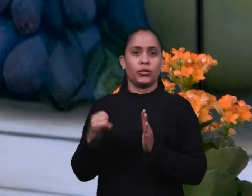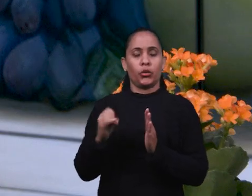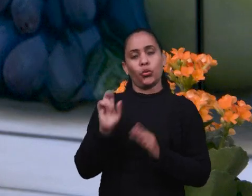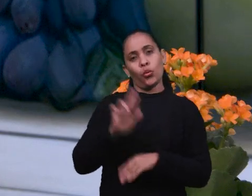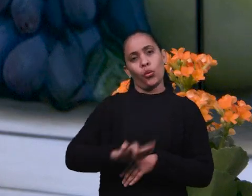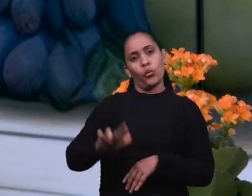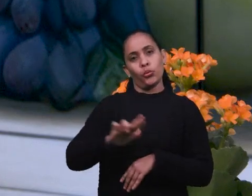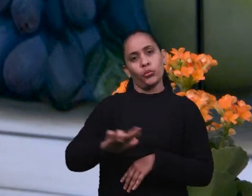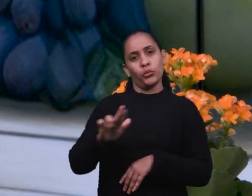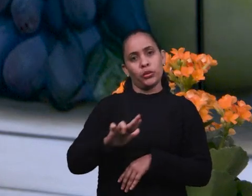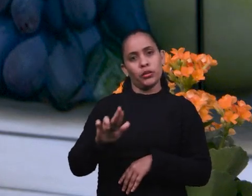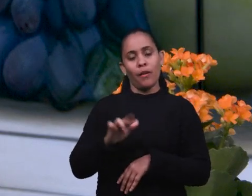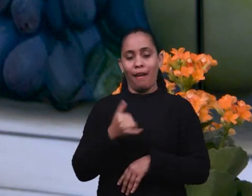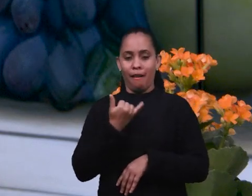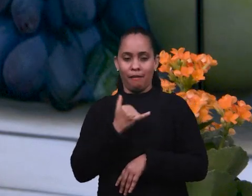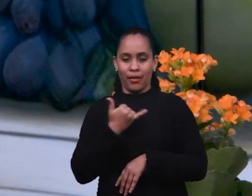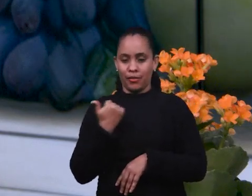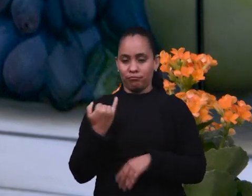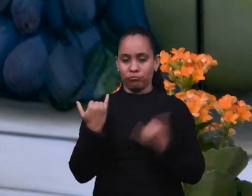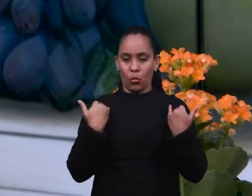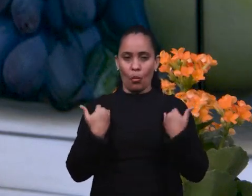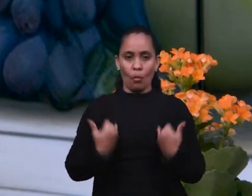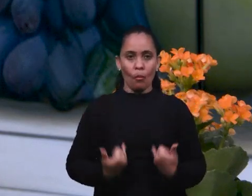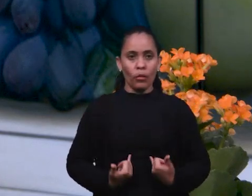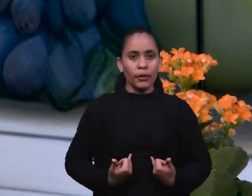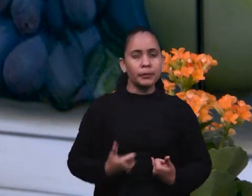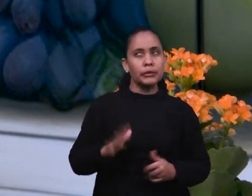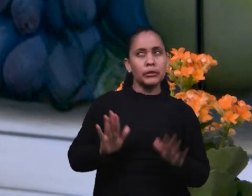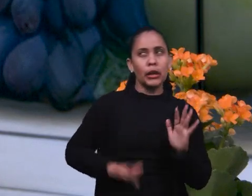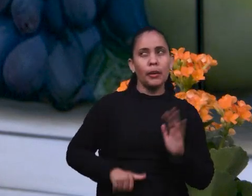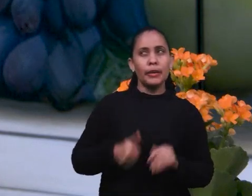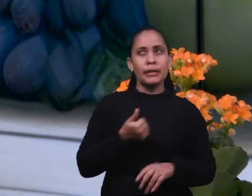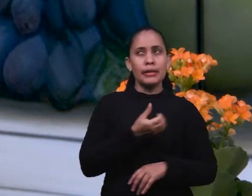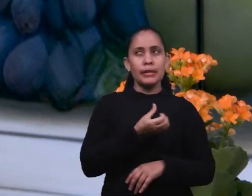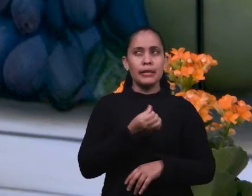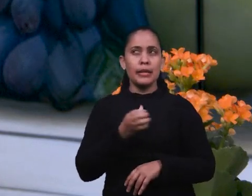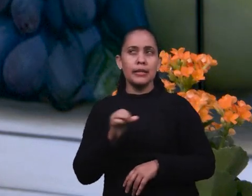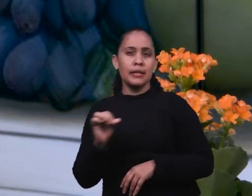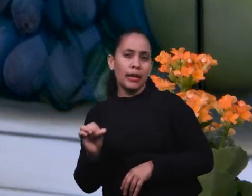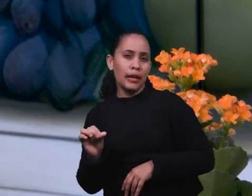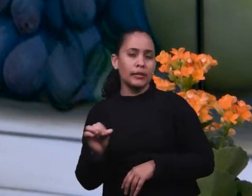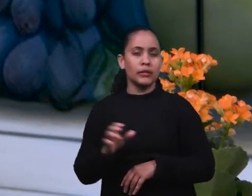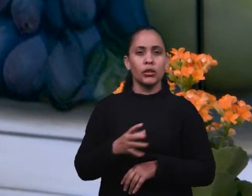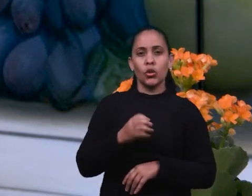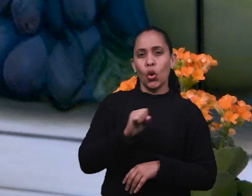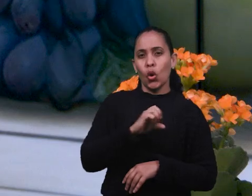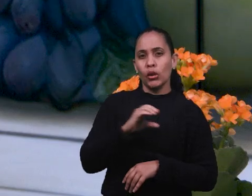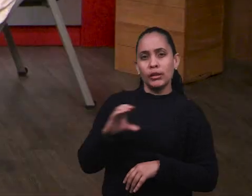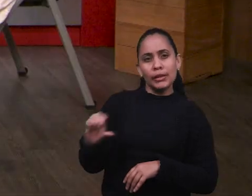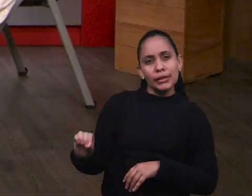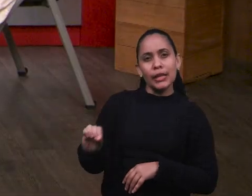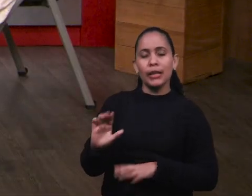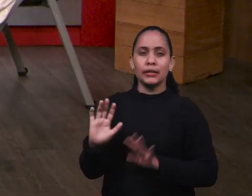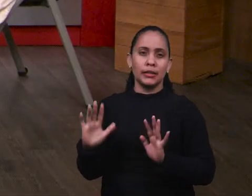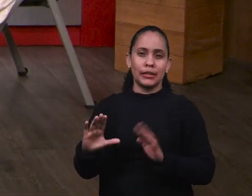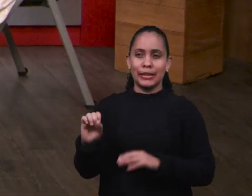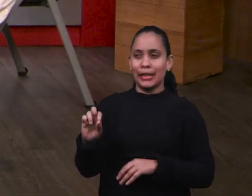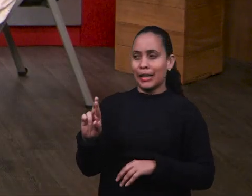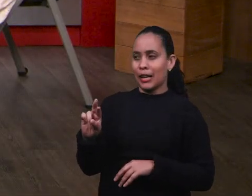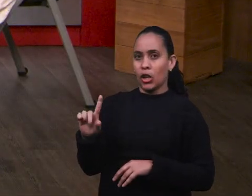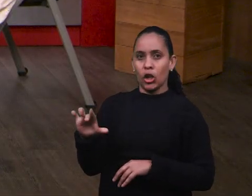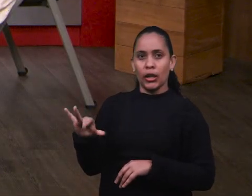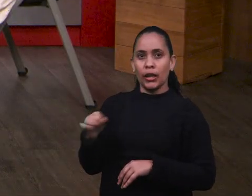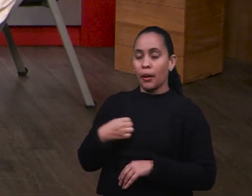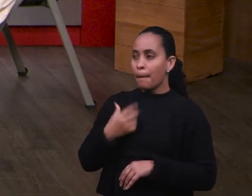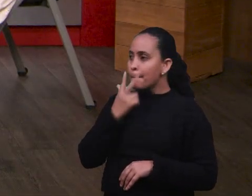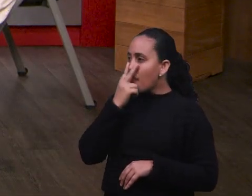o medicamento, eles passam a consumir em média 600, 800 calorias. E nem percebe, talvez, né?